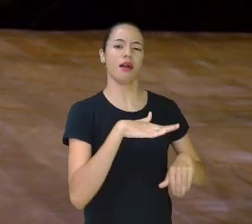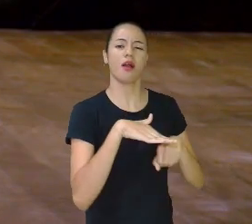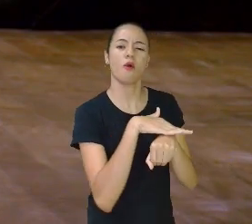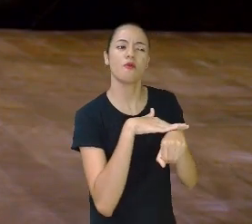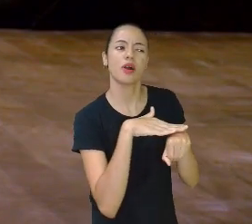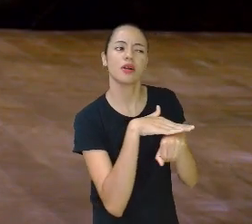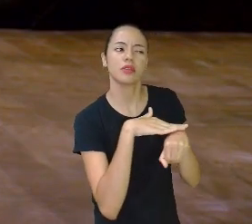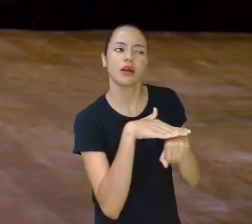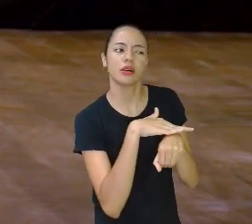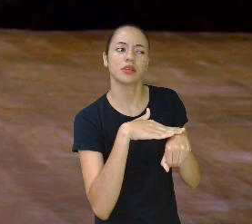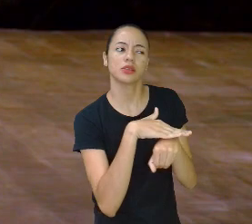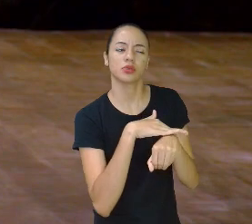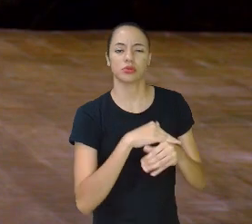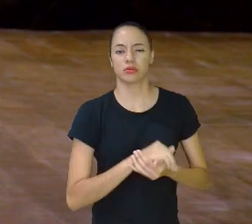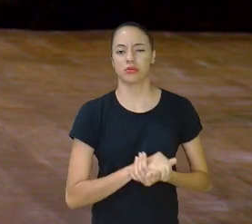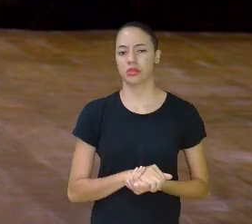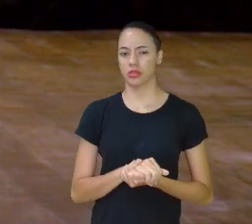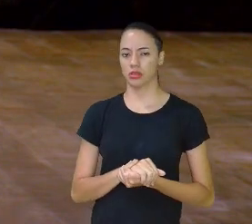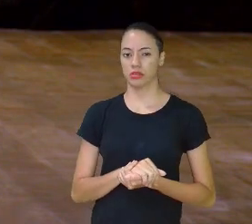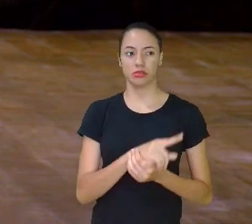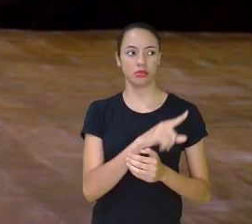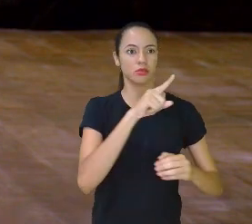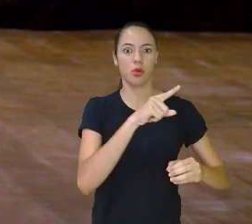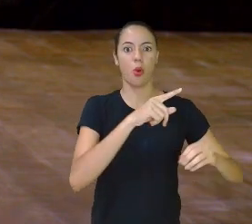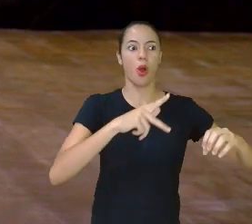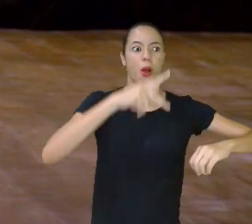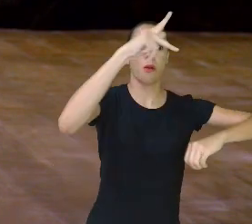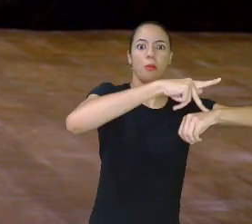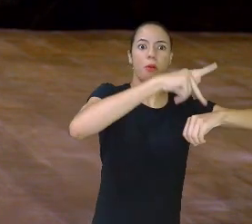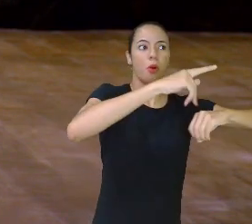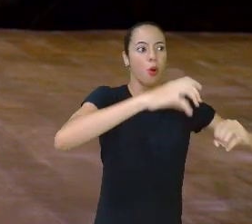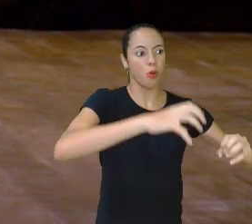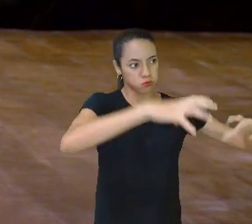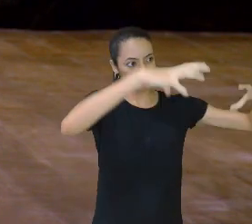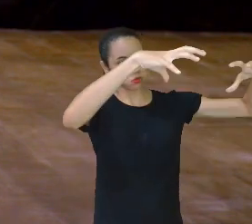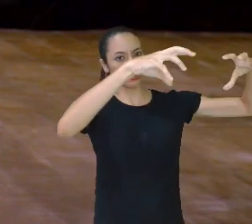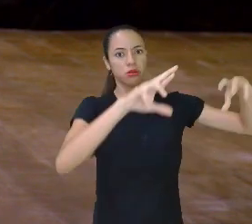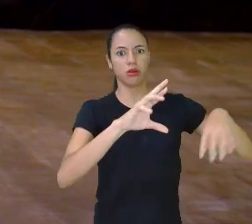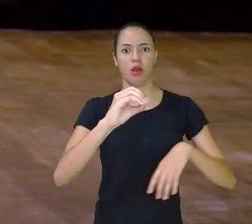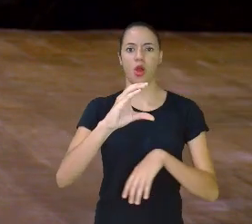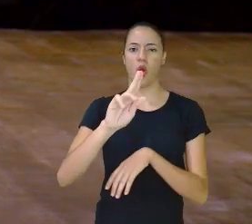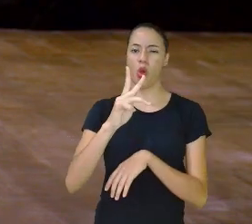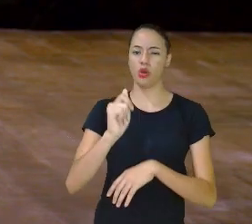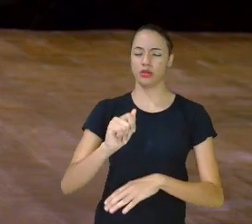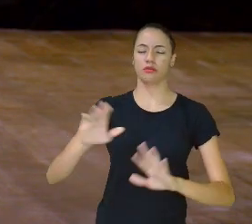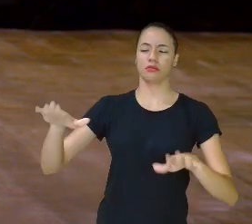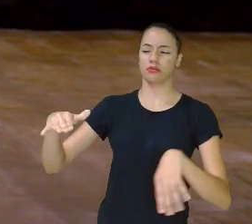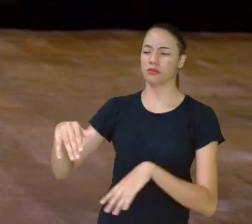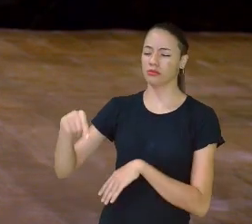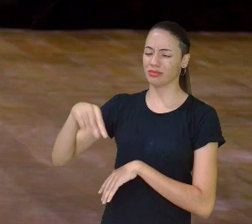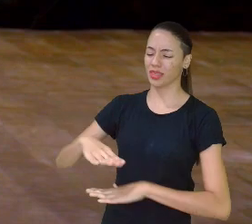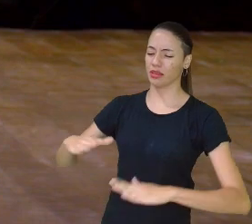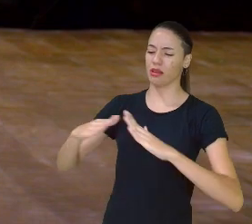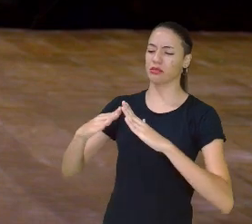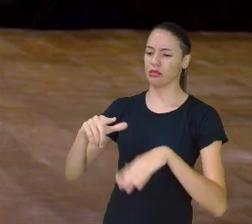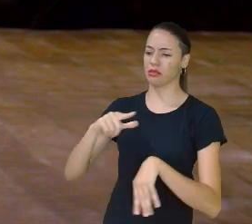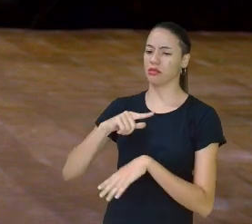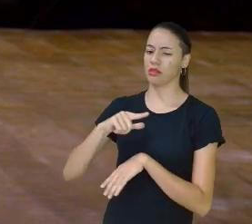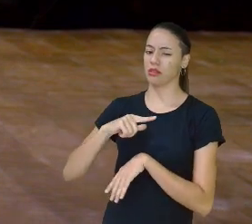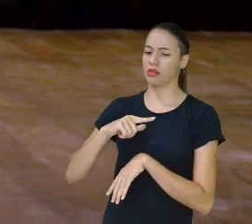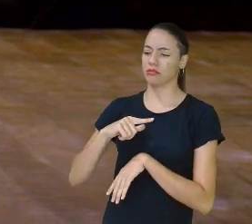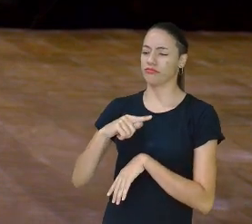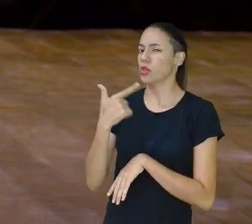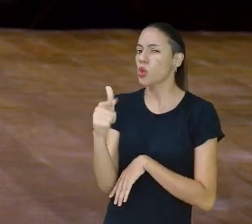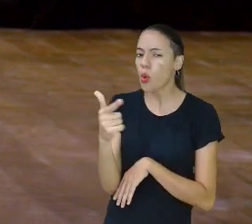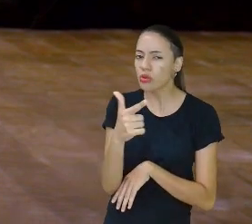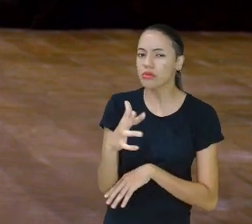dela. Uma rocha. Aí eu pensei, eu não tenho uma rocha aqui em casa, mas eu tenho